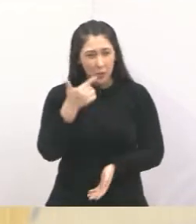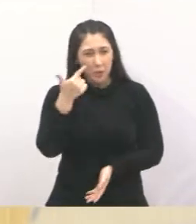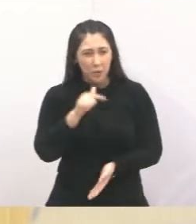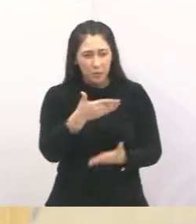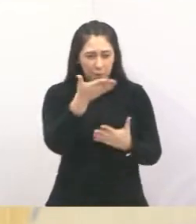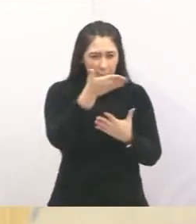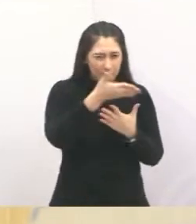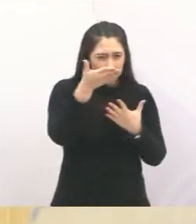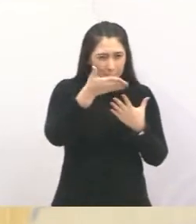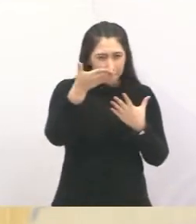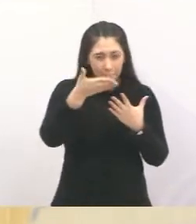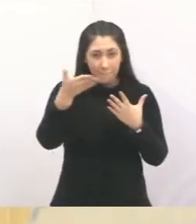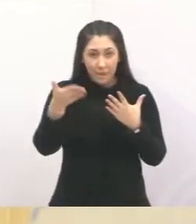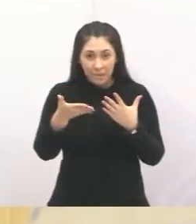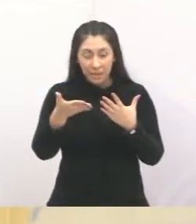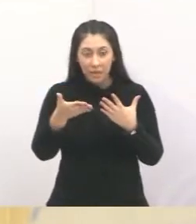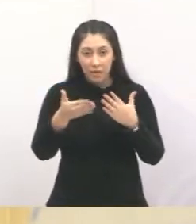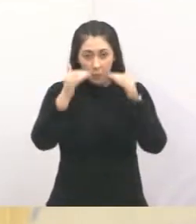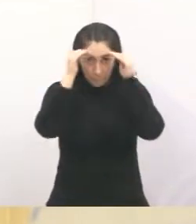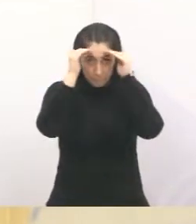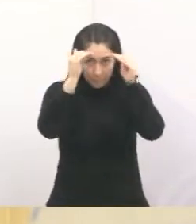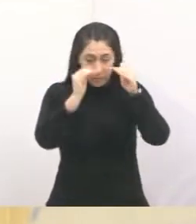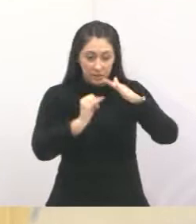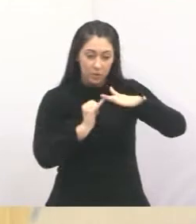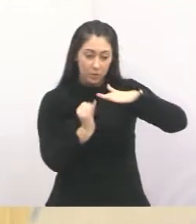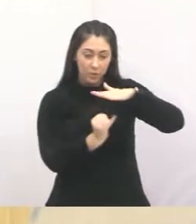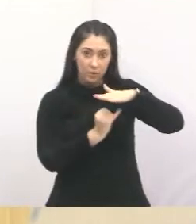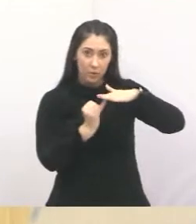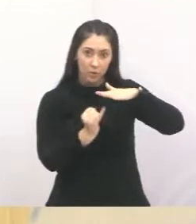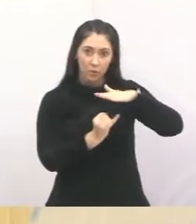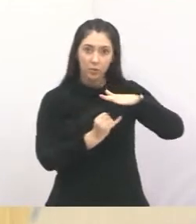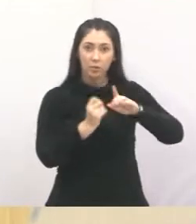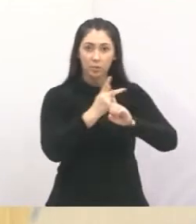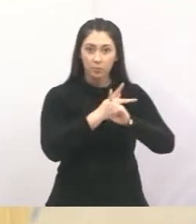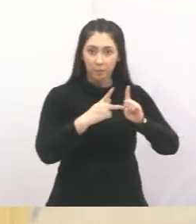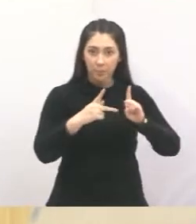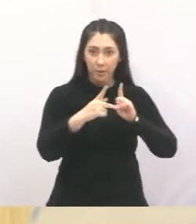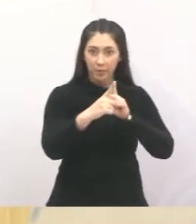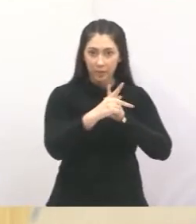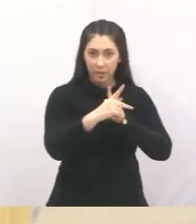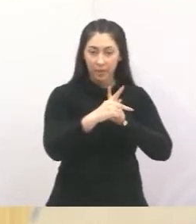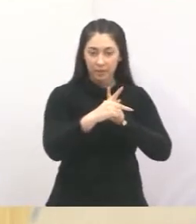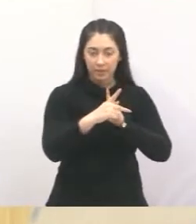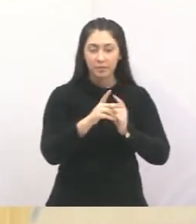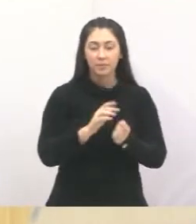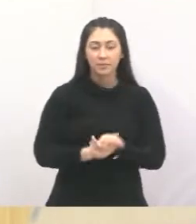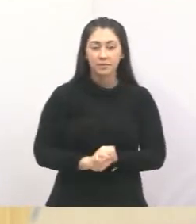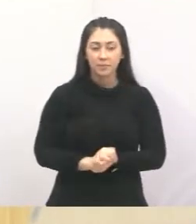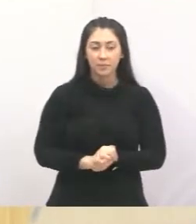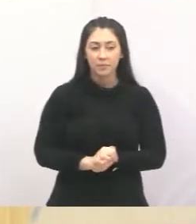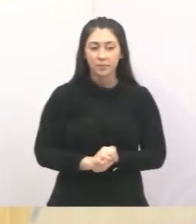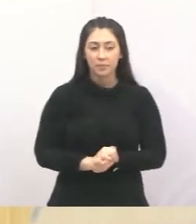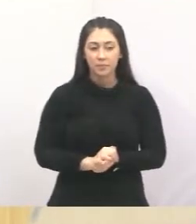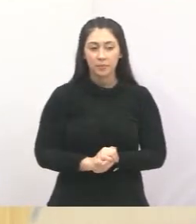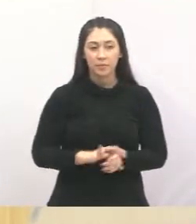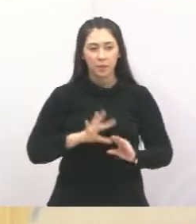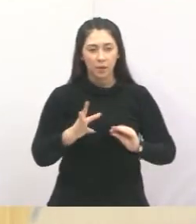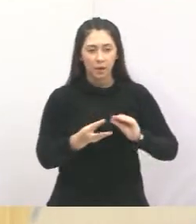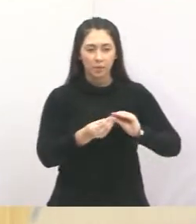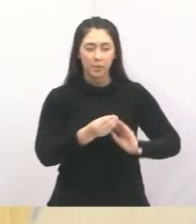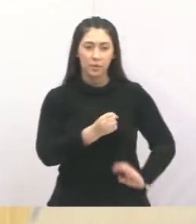seu regime próprio de Previdência Social, RPPS, que se trata a emenda constitucional